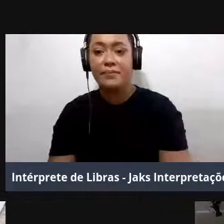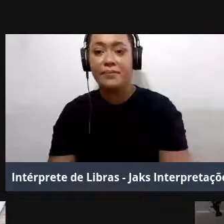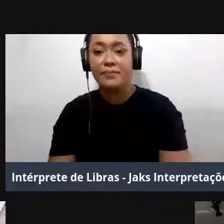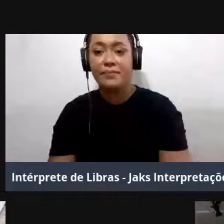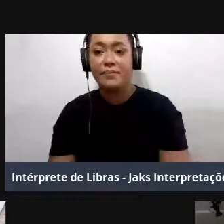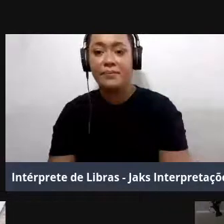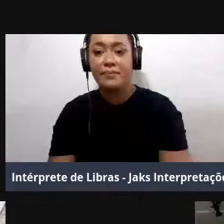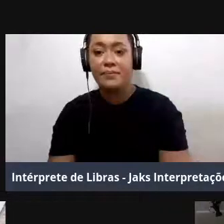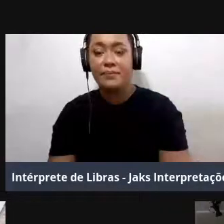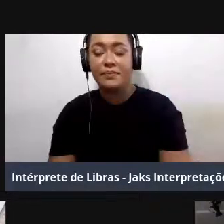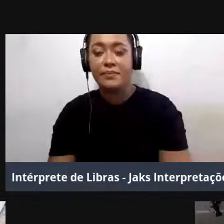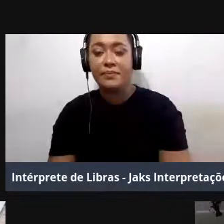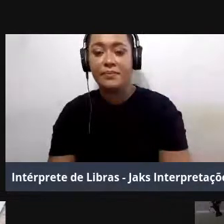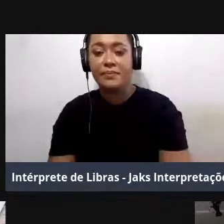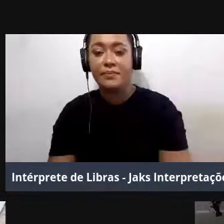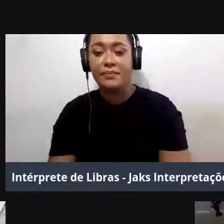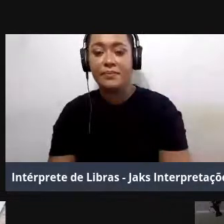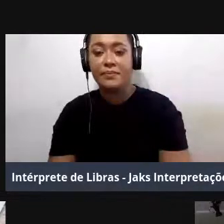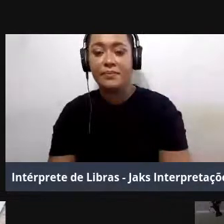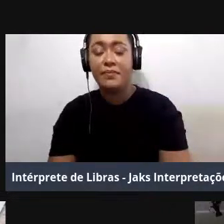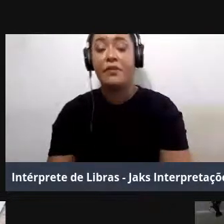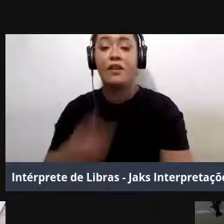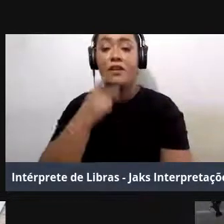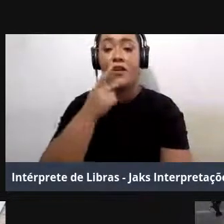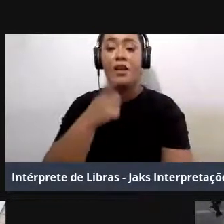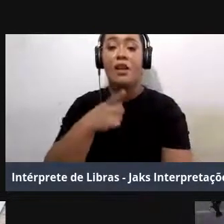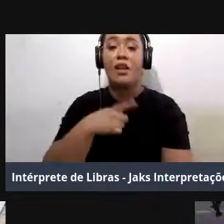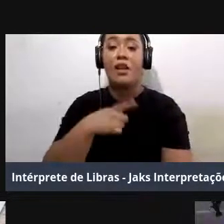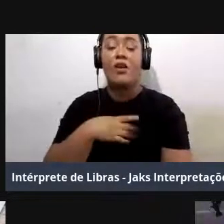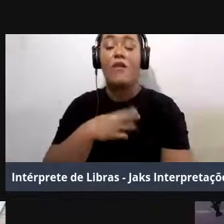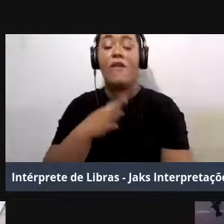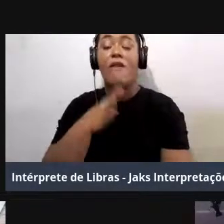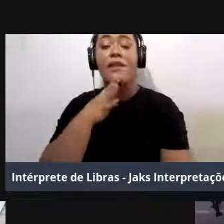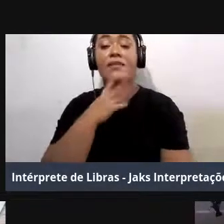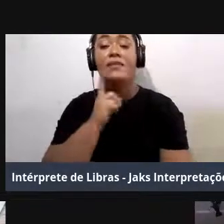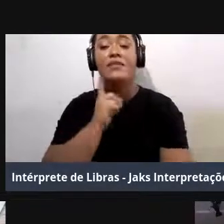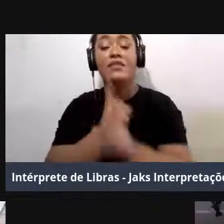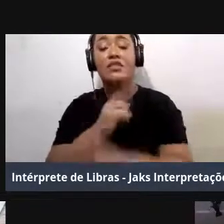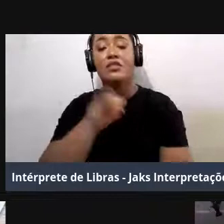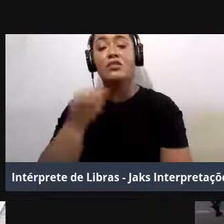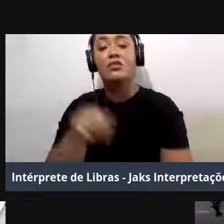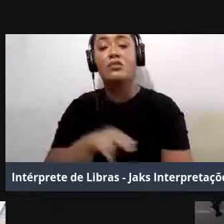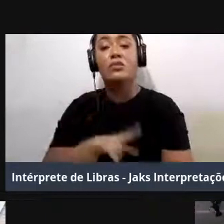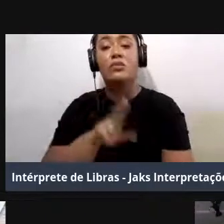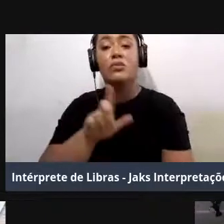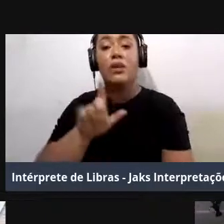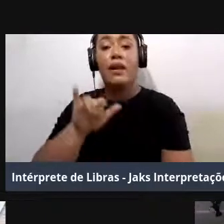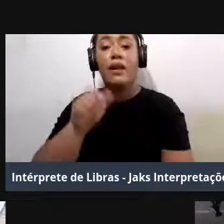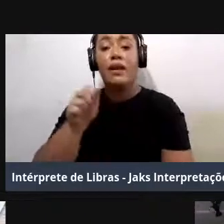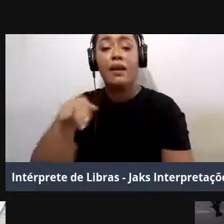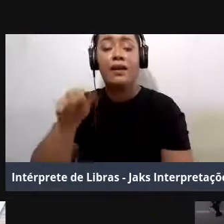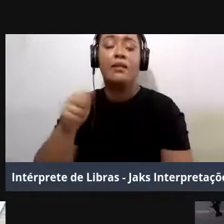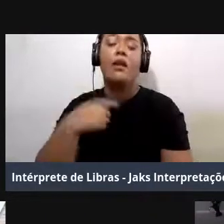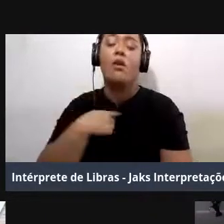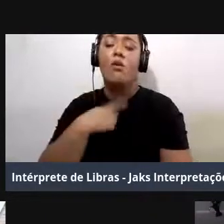Eu conheci ela no congresso, né, na Bahia. Foi muito legal,